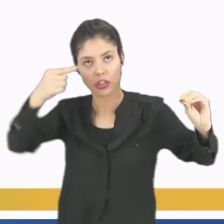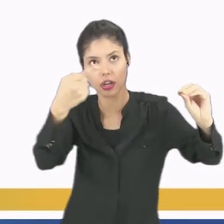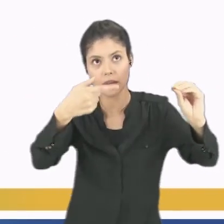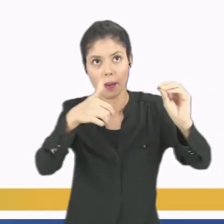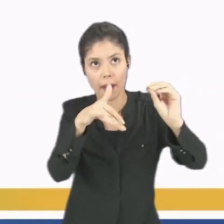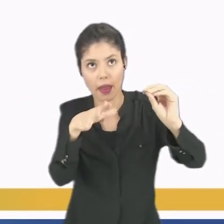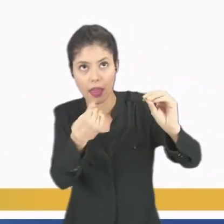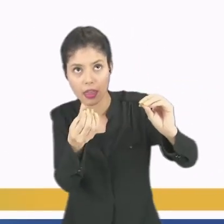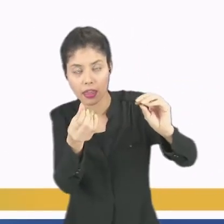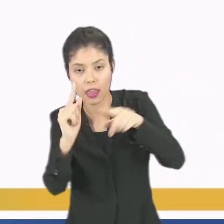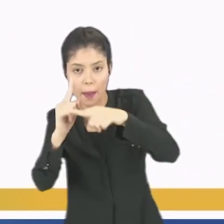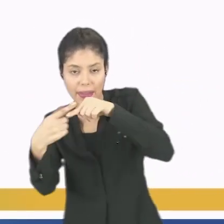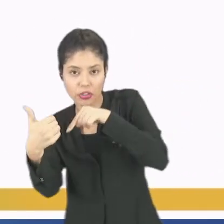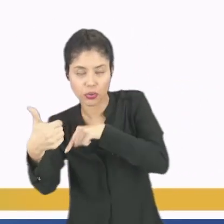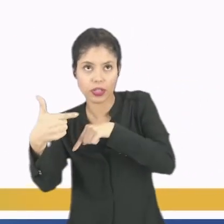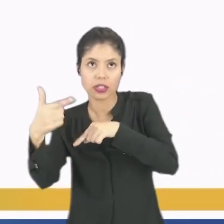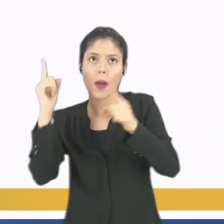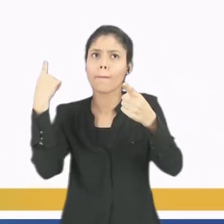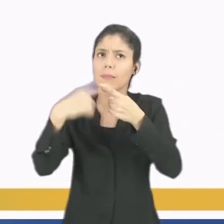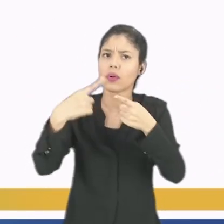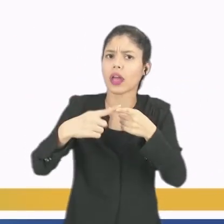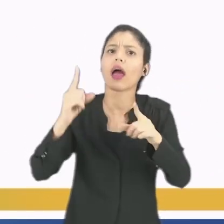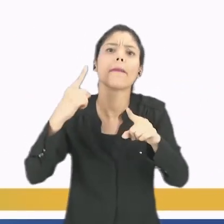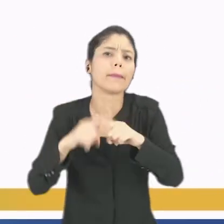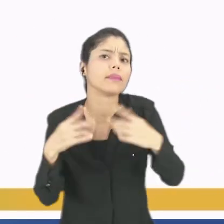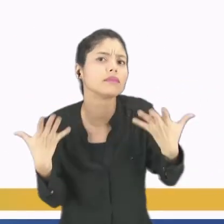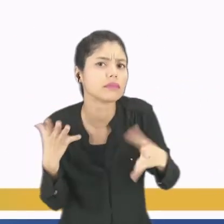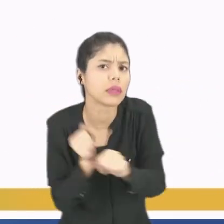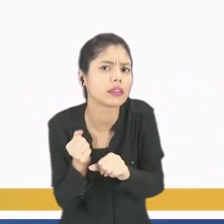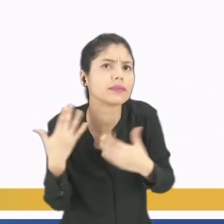6. X de A é 2. Mas por que aqui ficou mais?